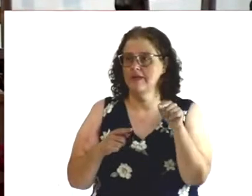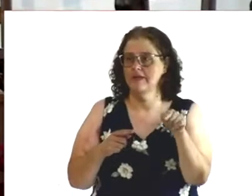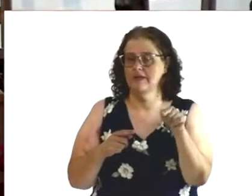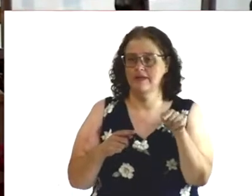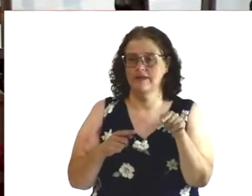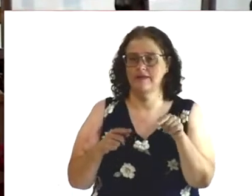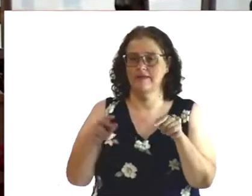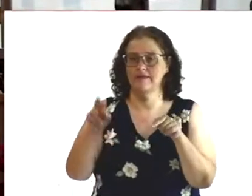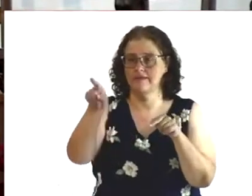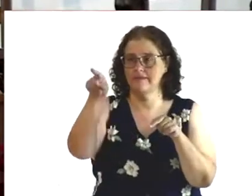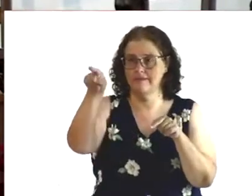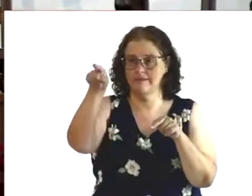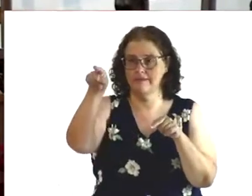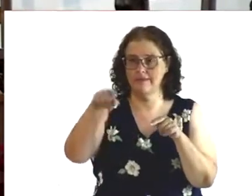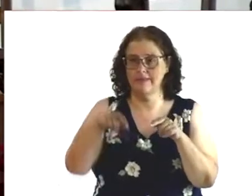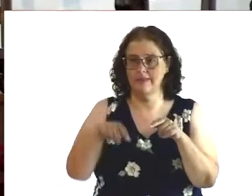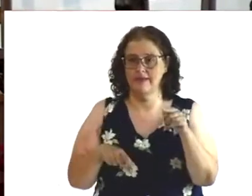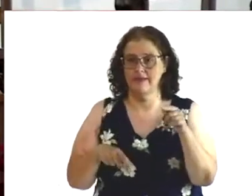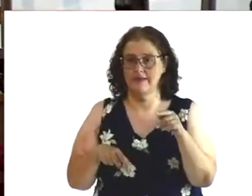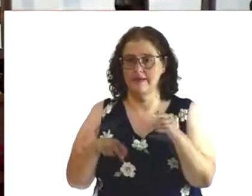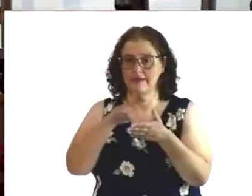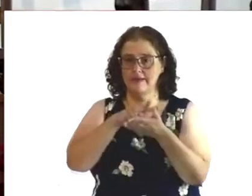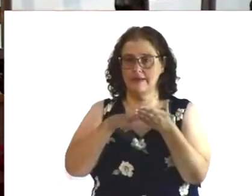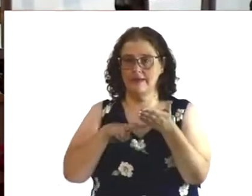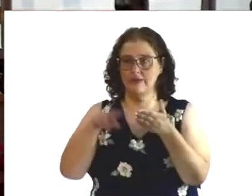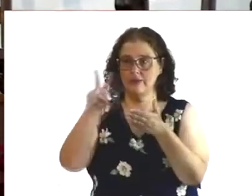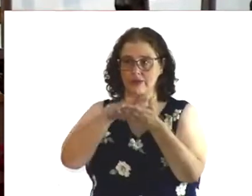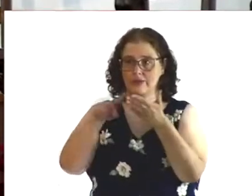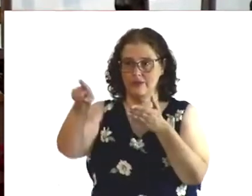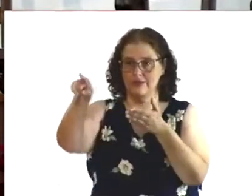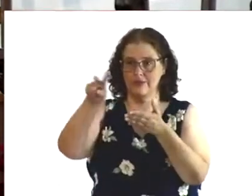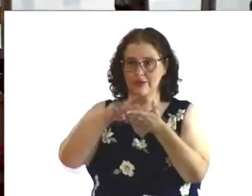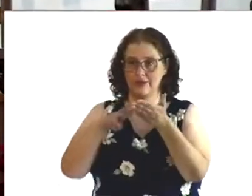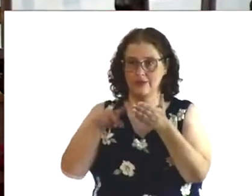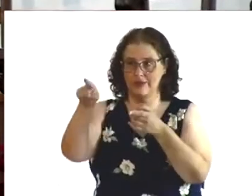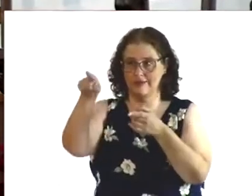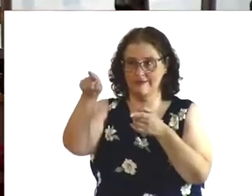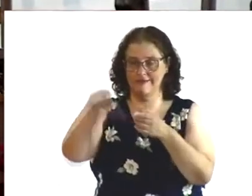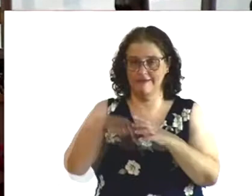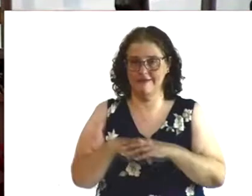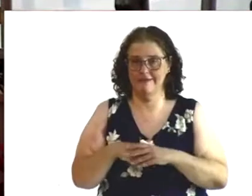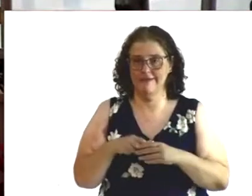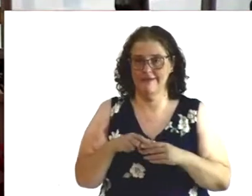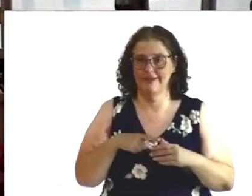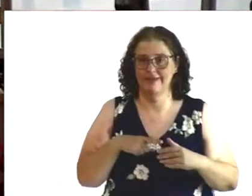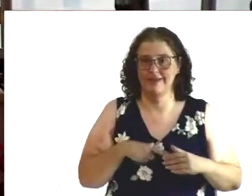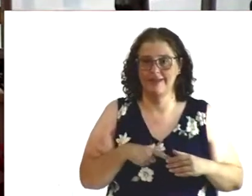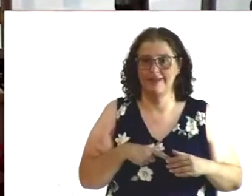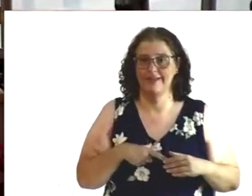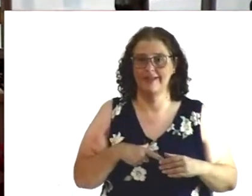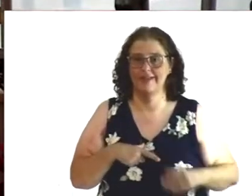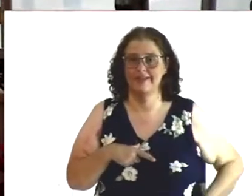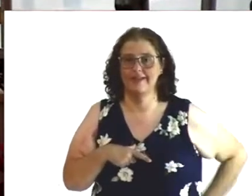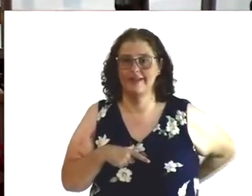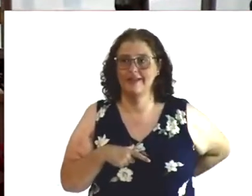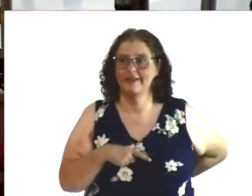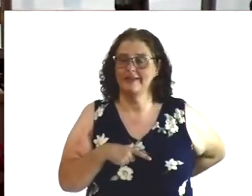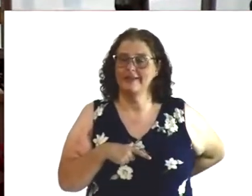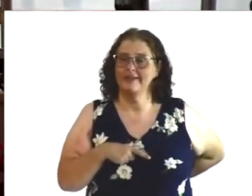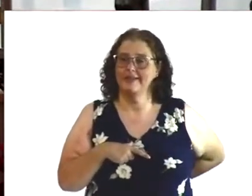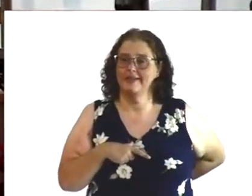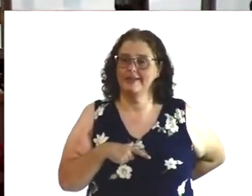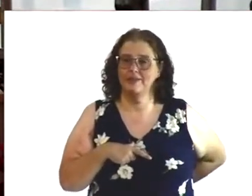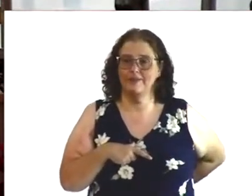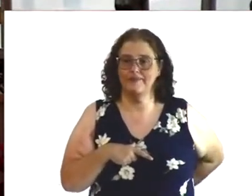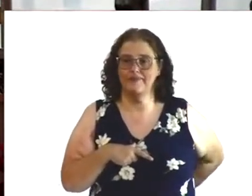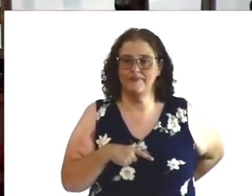onde está o recém-nascido rei dos judeus? E é por isso que a coroa está aí